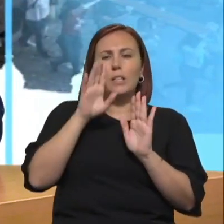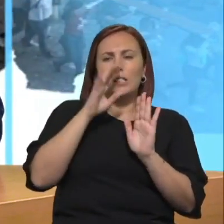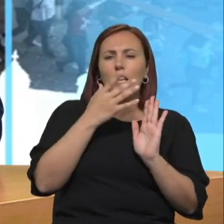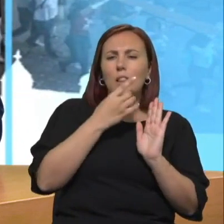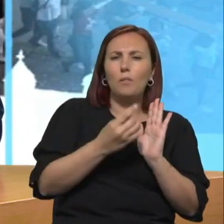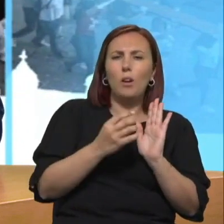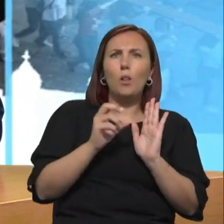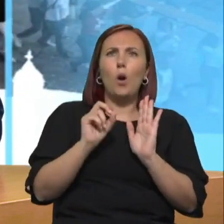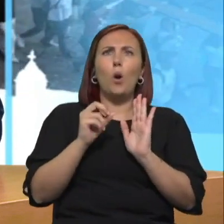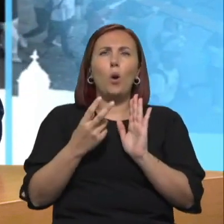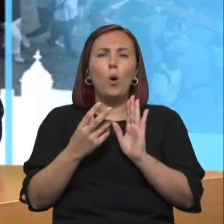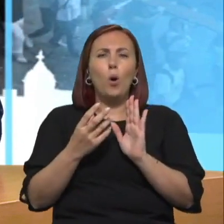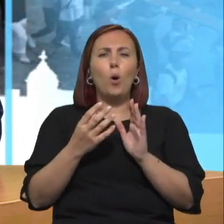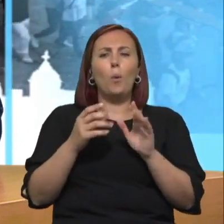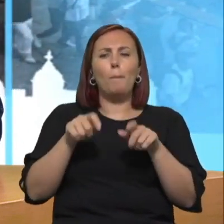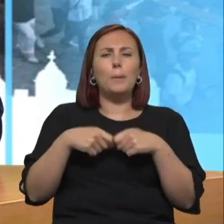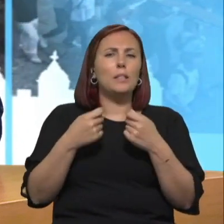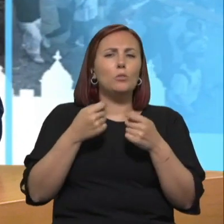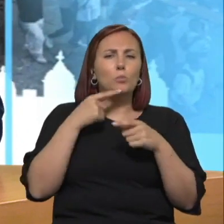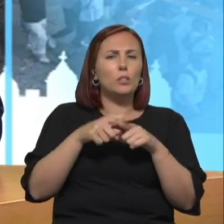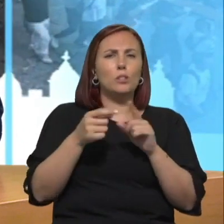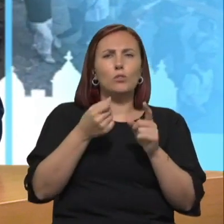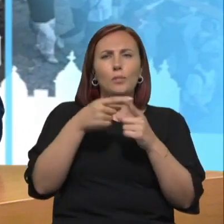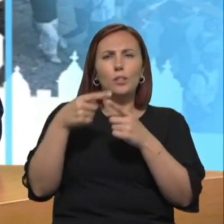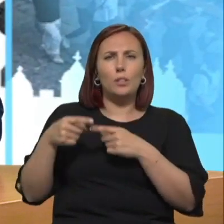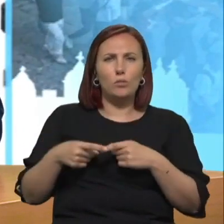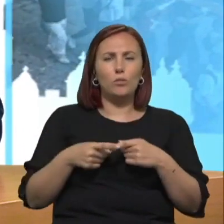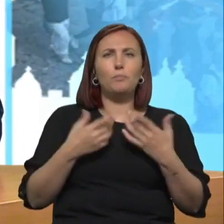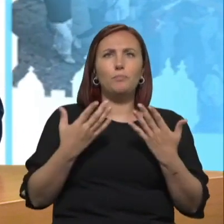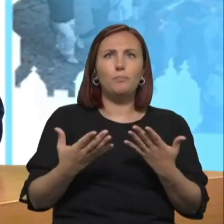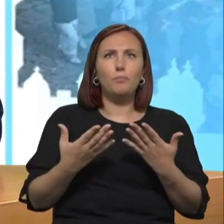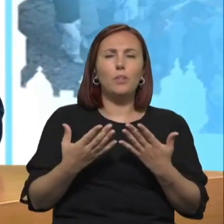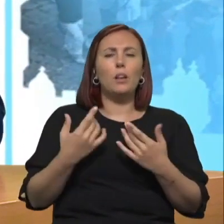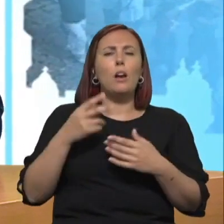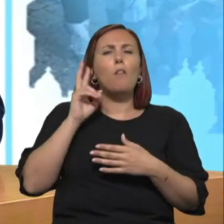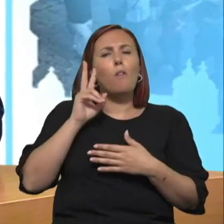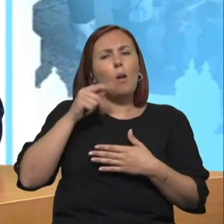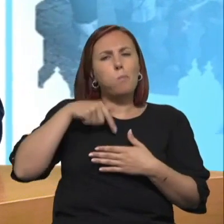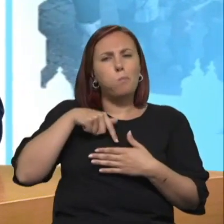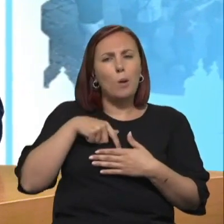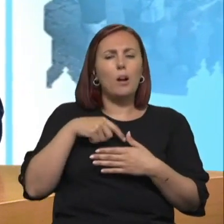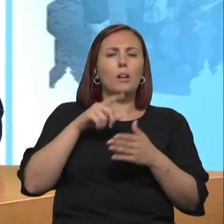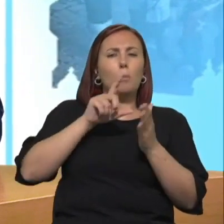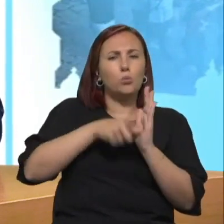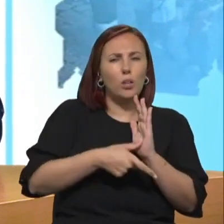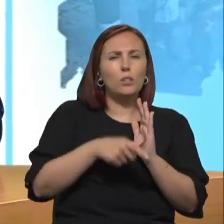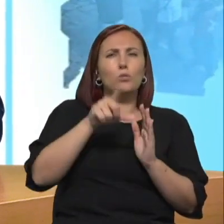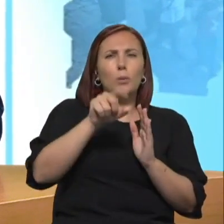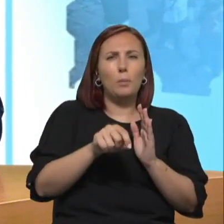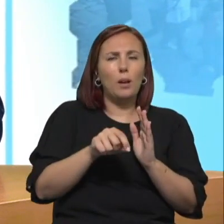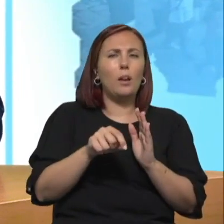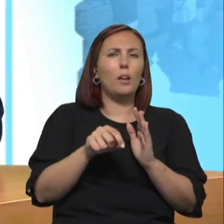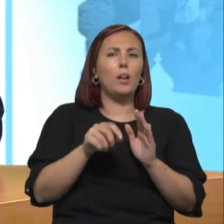no quadro dos diferentes partidos. É importante ter princípios, ter valores, ter projetos, porque